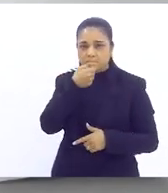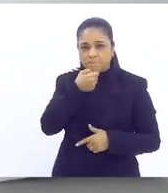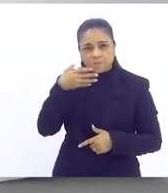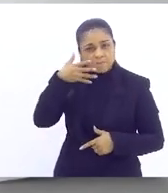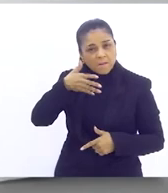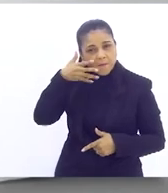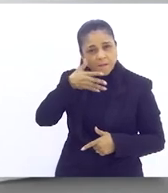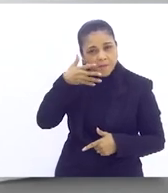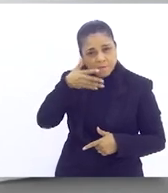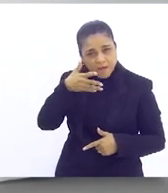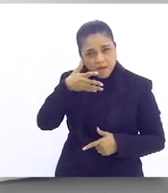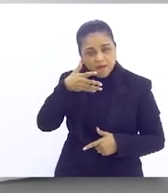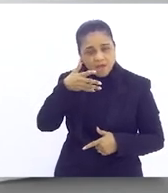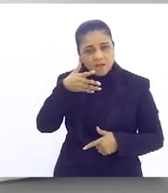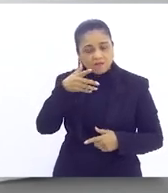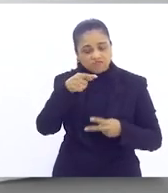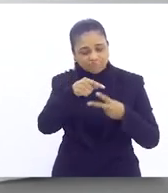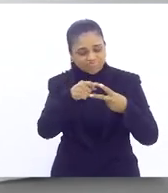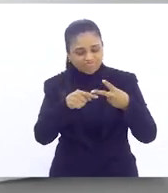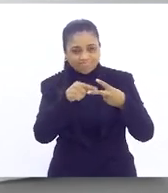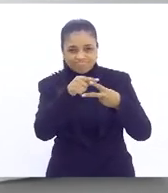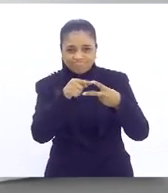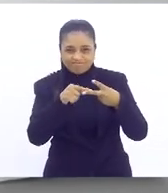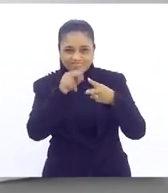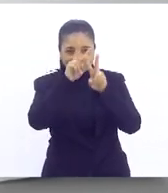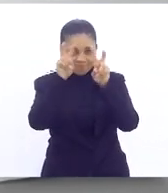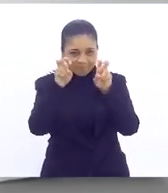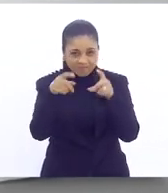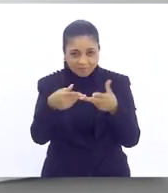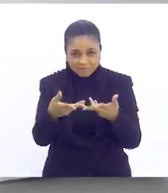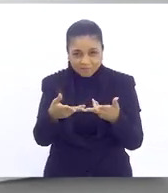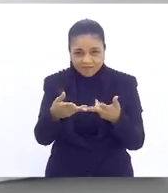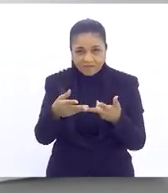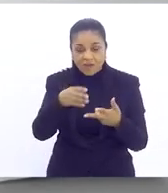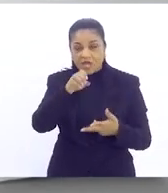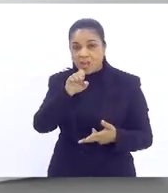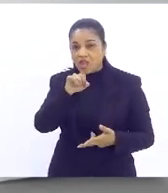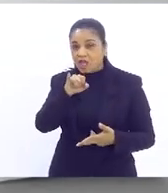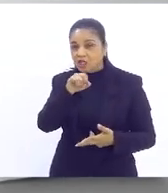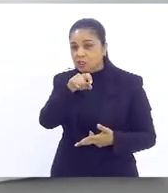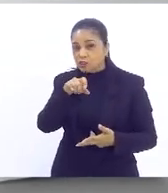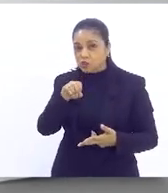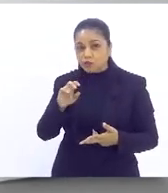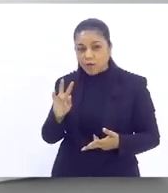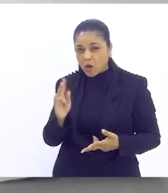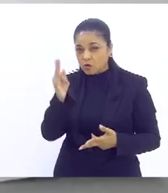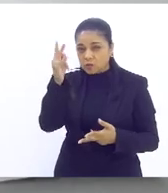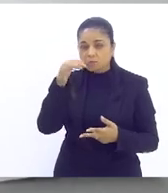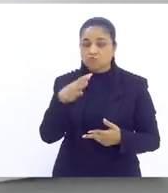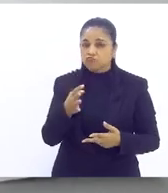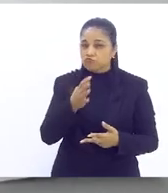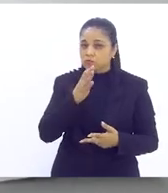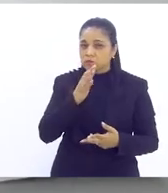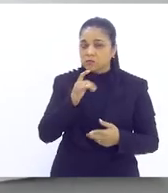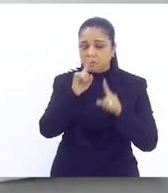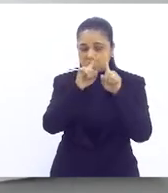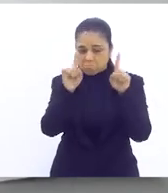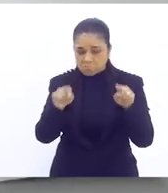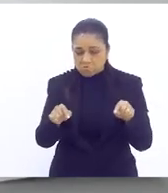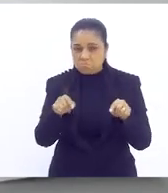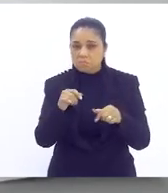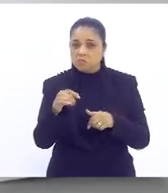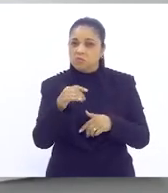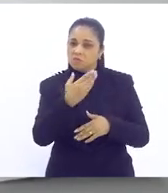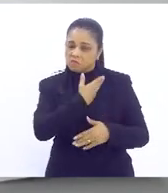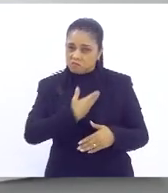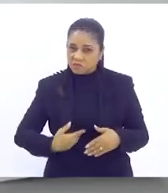fala sobre esses dois eixos né que tanto eixo da valorização do reconhecimento da importância mas